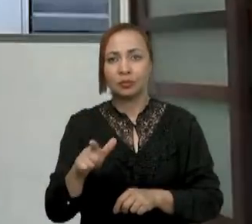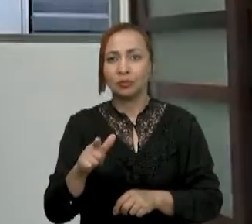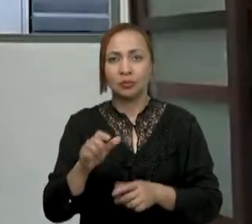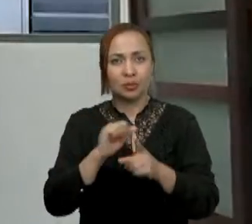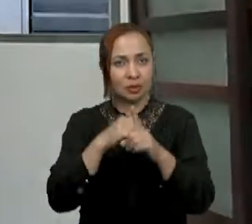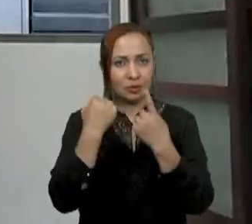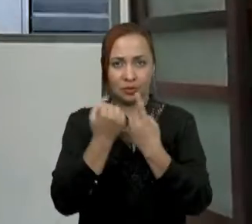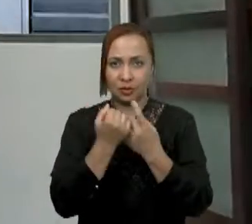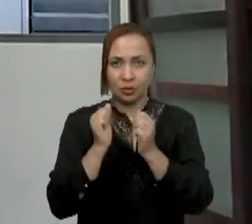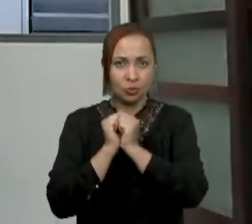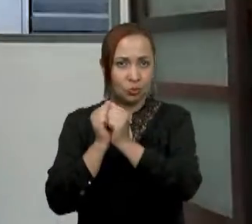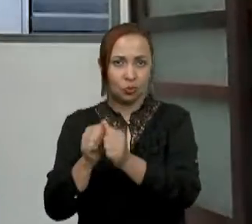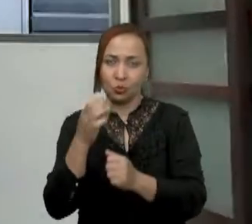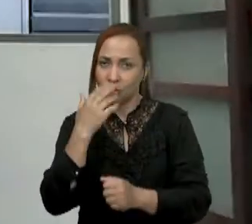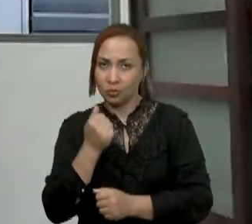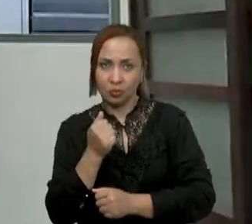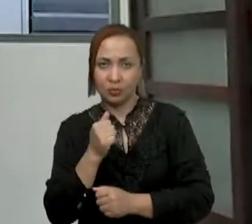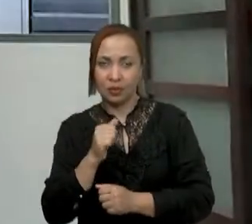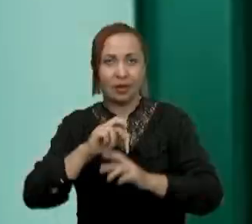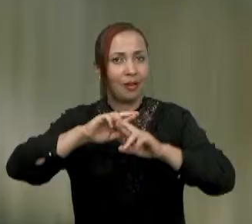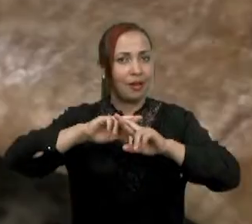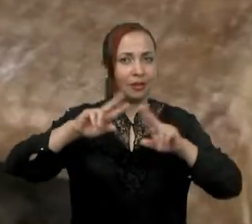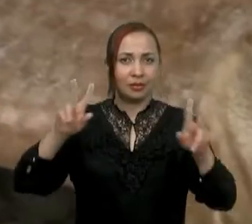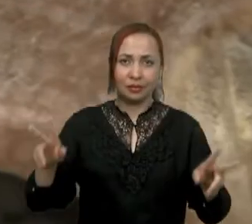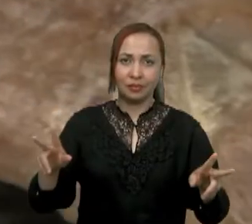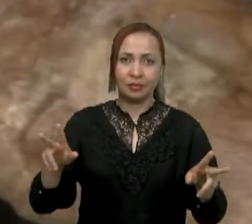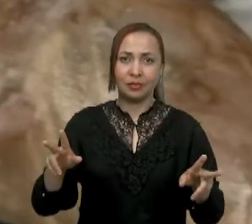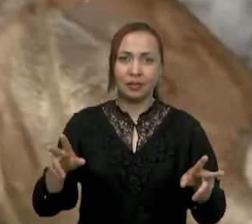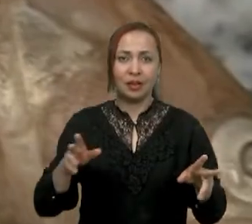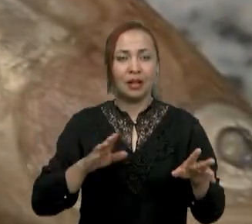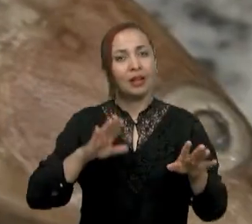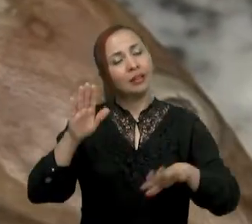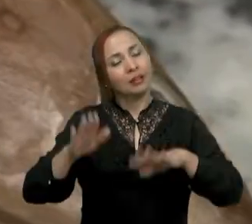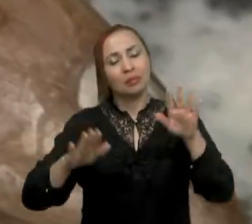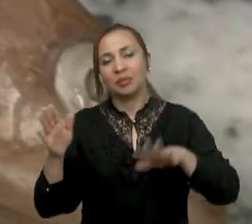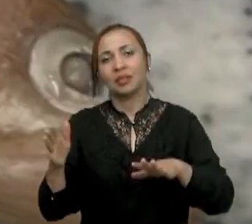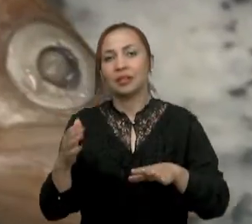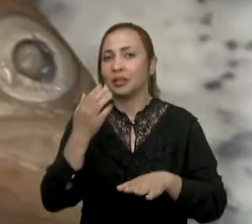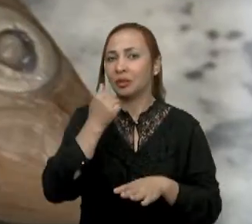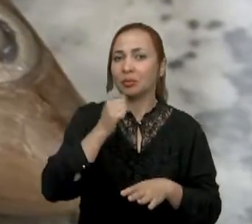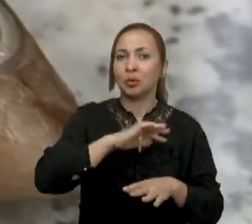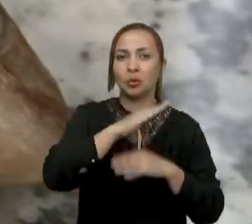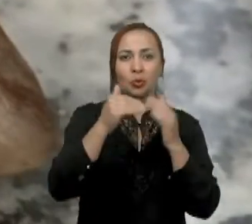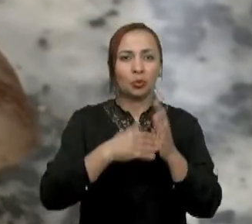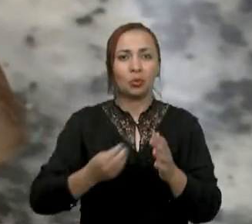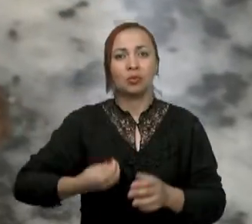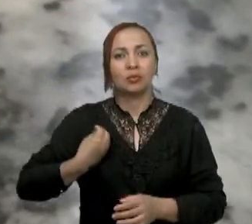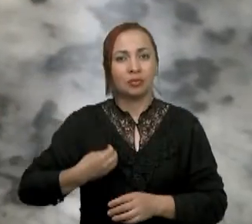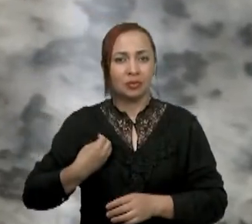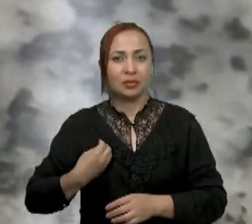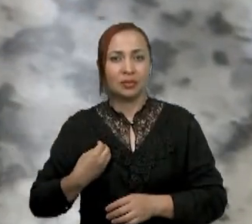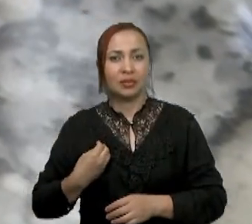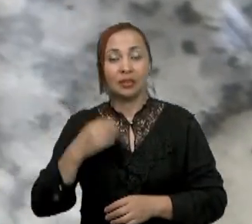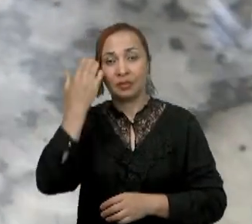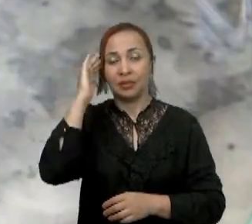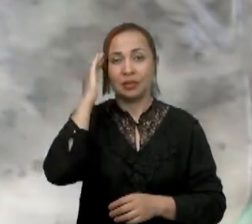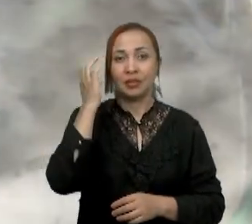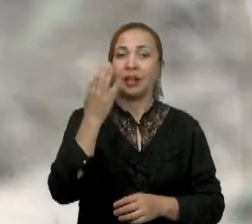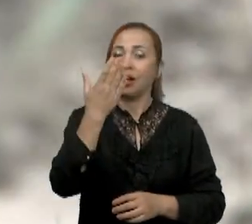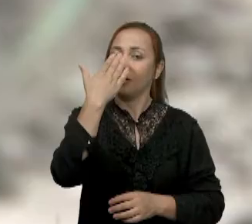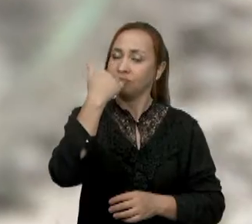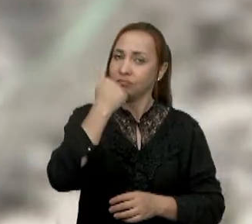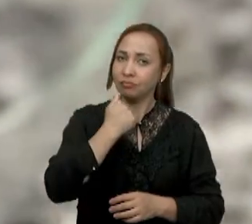não existia essa Associação ou seja Independência e do hábito alimentar das espécies Todos estavam